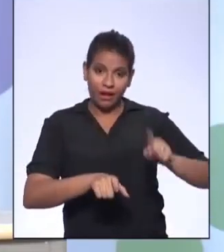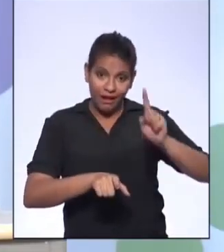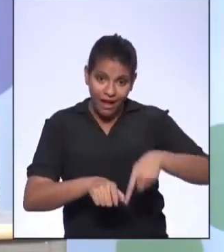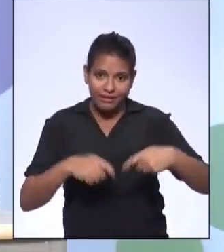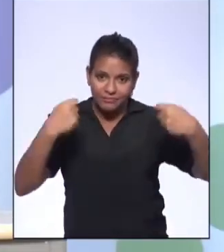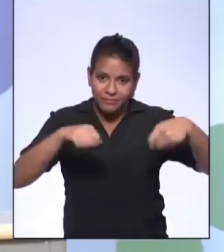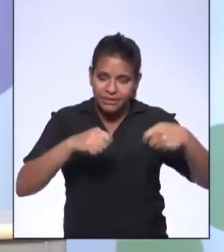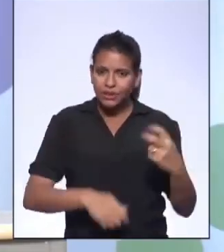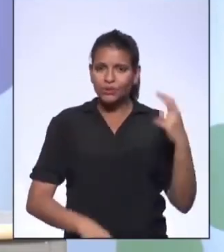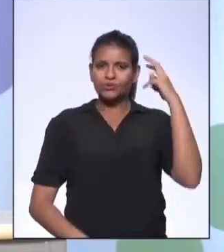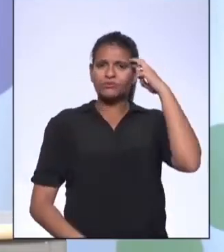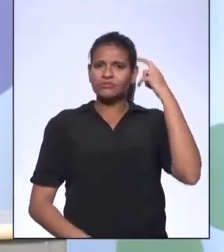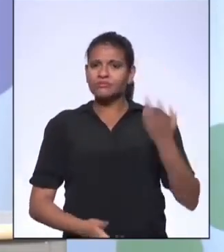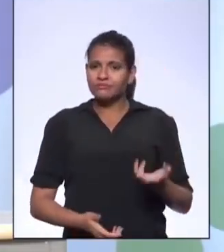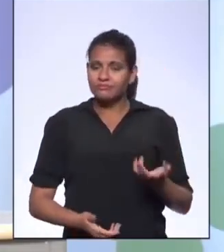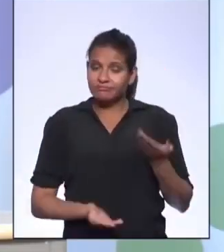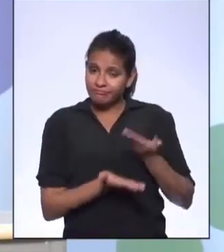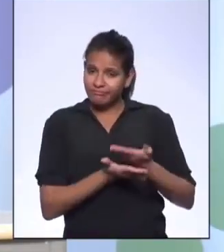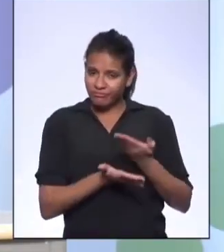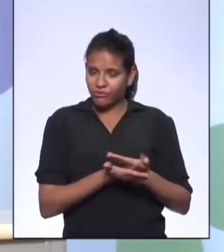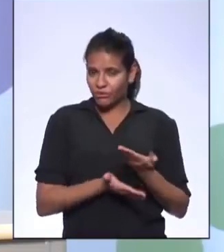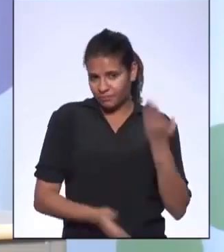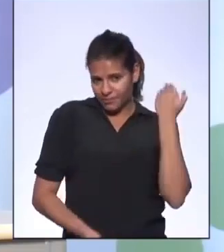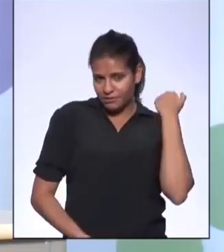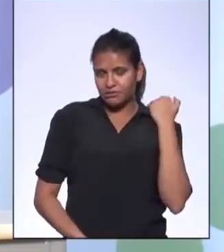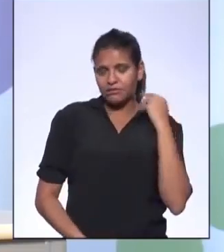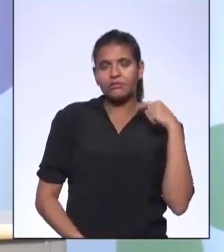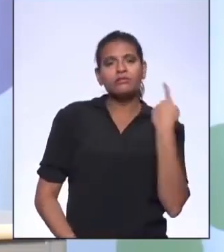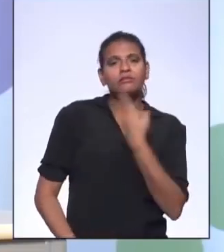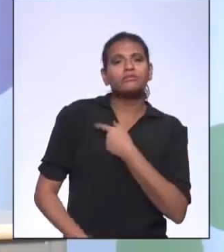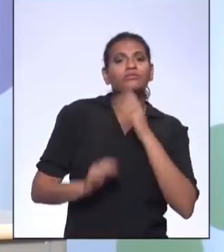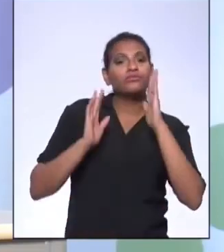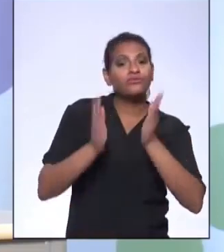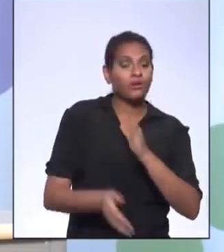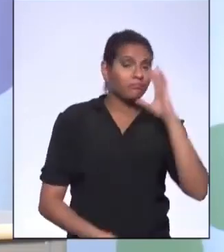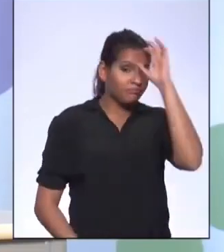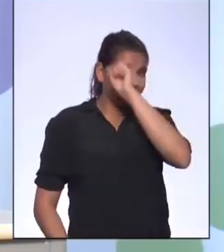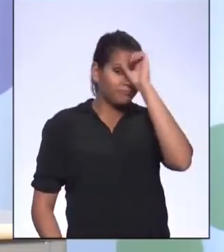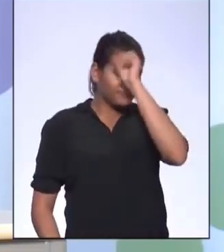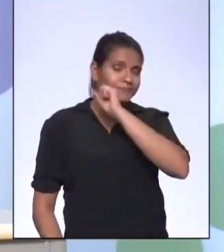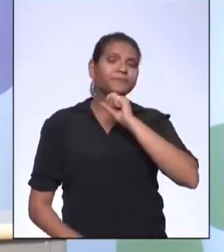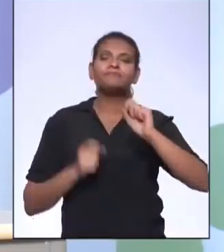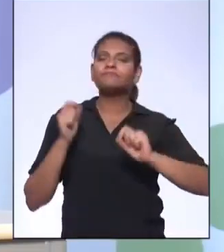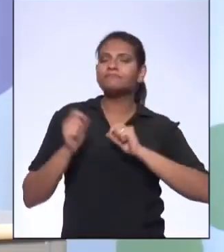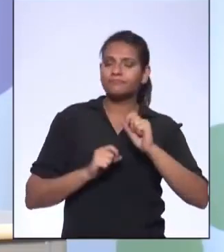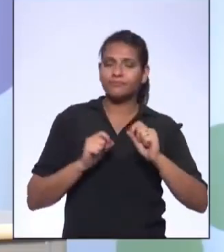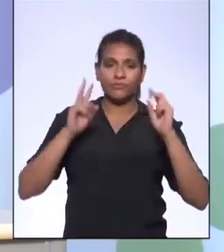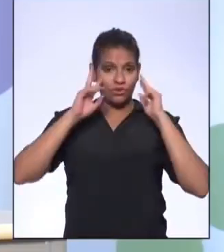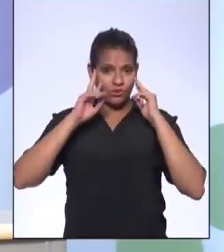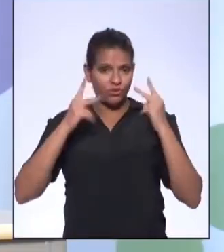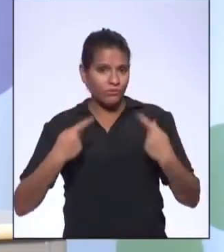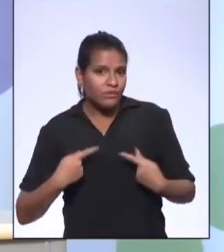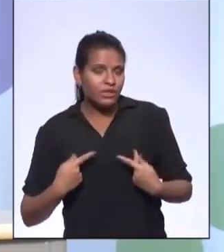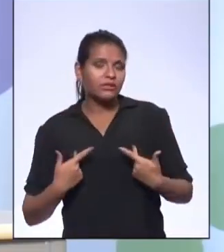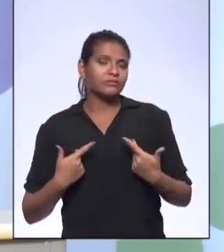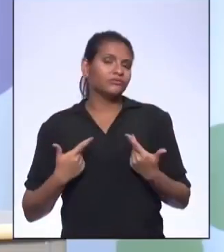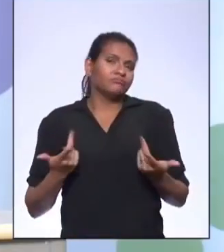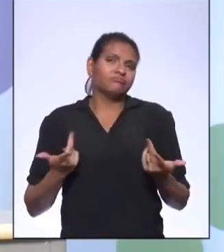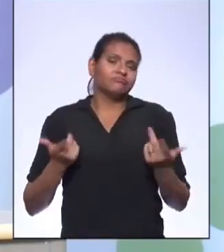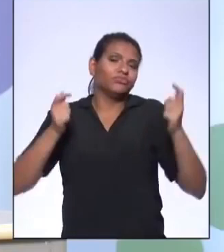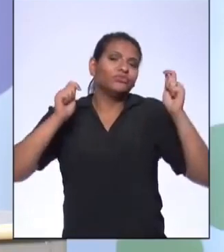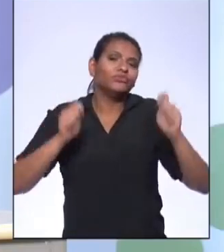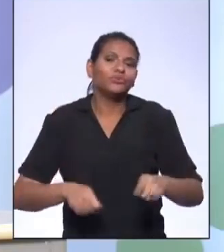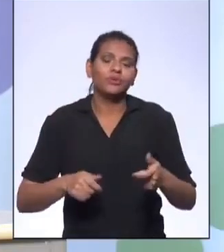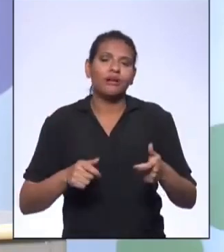aula passada, diferente dos outros animais, os seres humanos eles não produzem, não se reproduzem e não